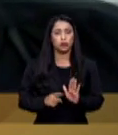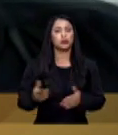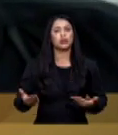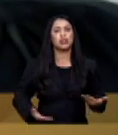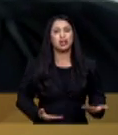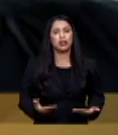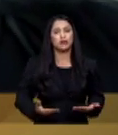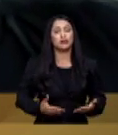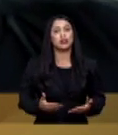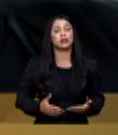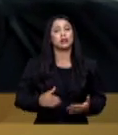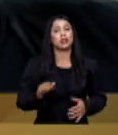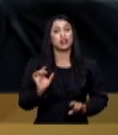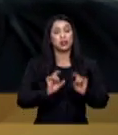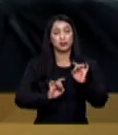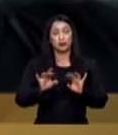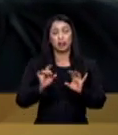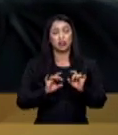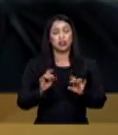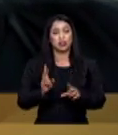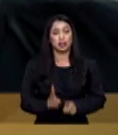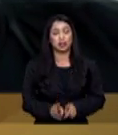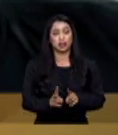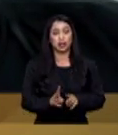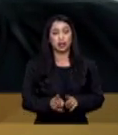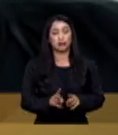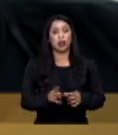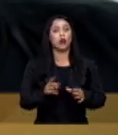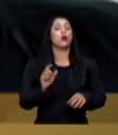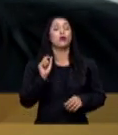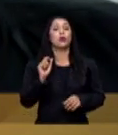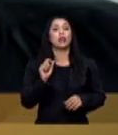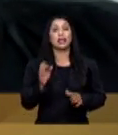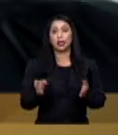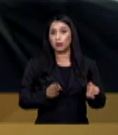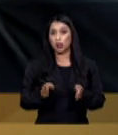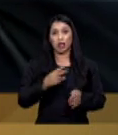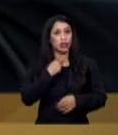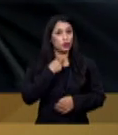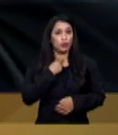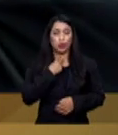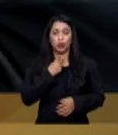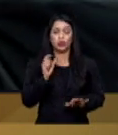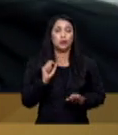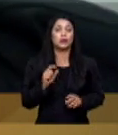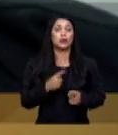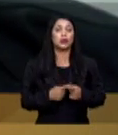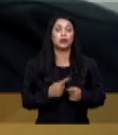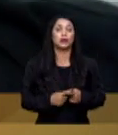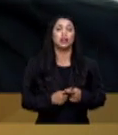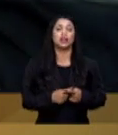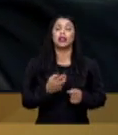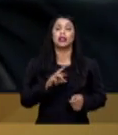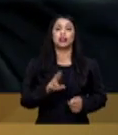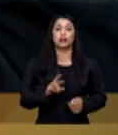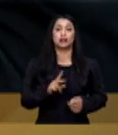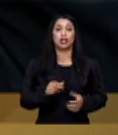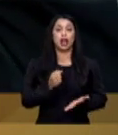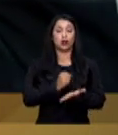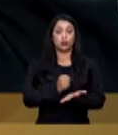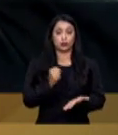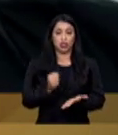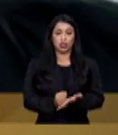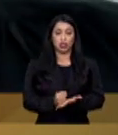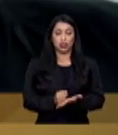serviços essenciais de natureza permanente jamais poderiam caracterizar-se como temporários, razão pela qual descaberia a